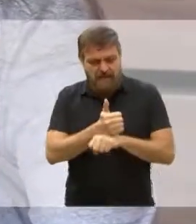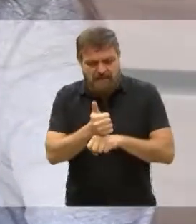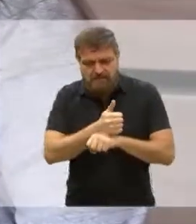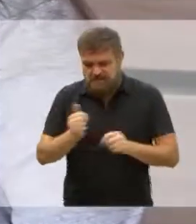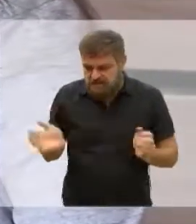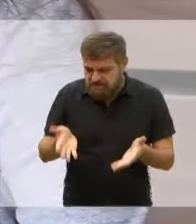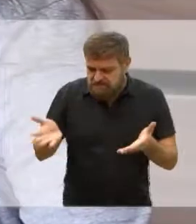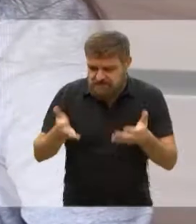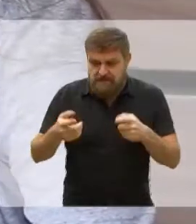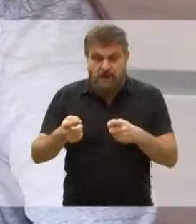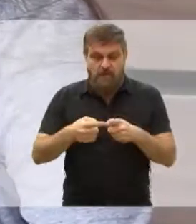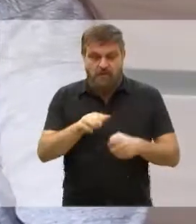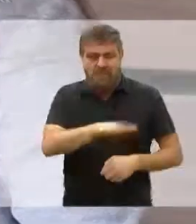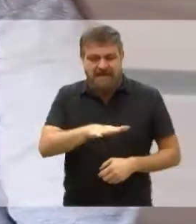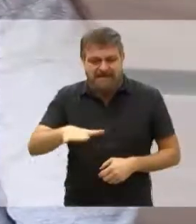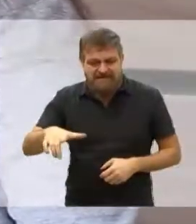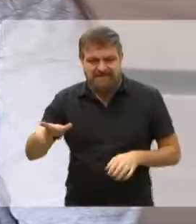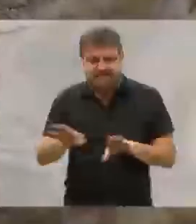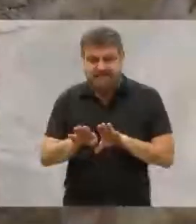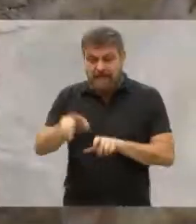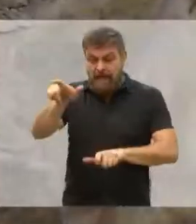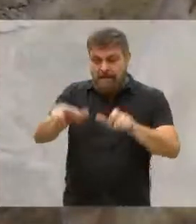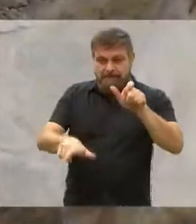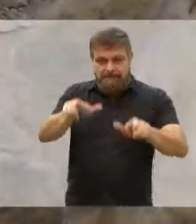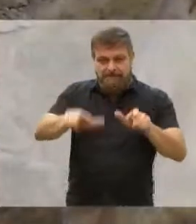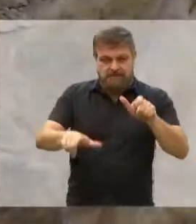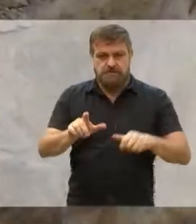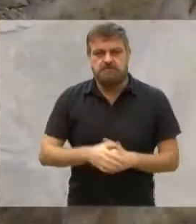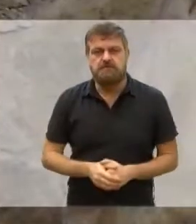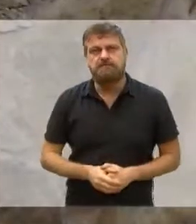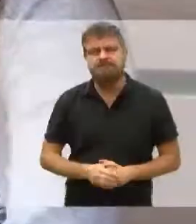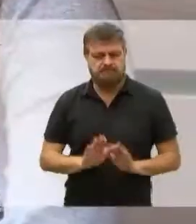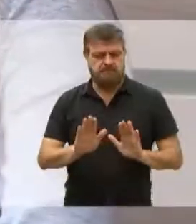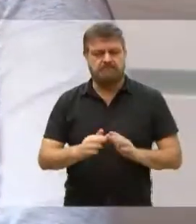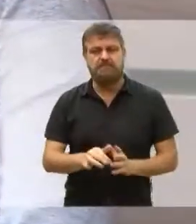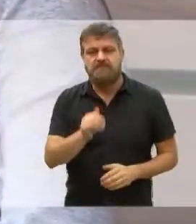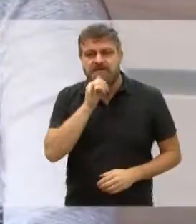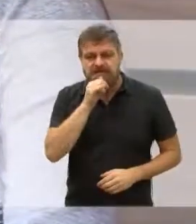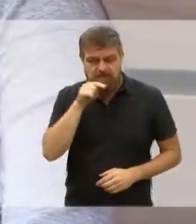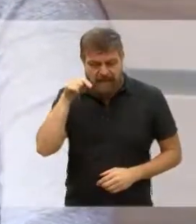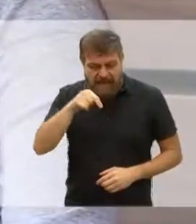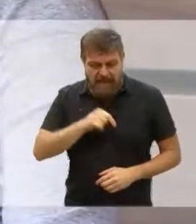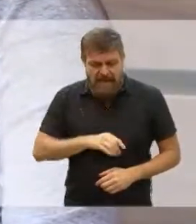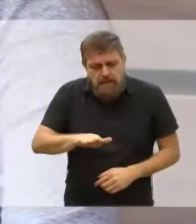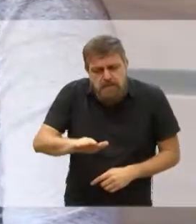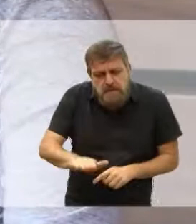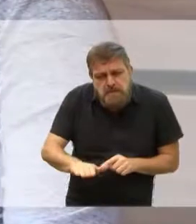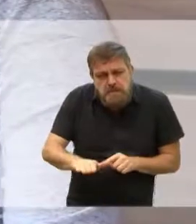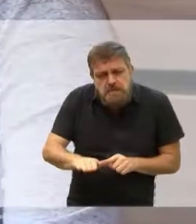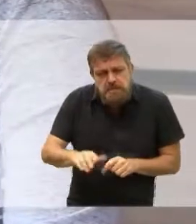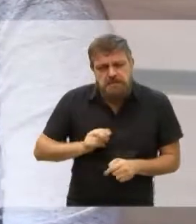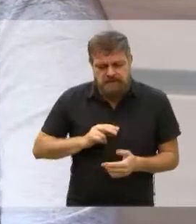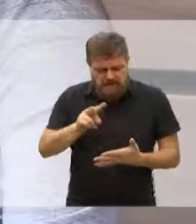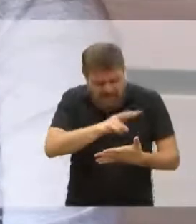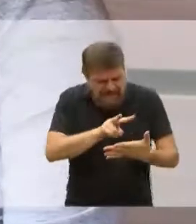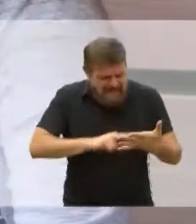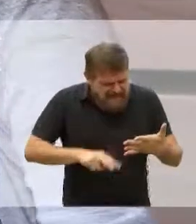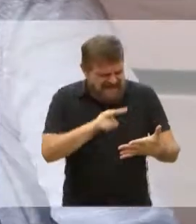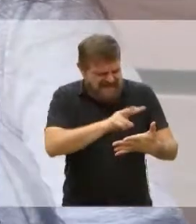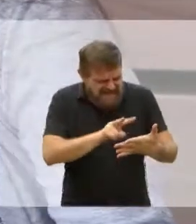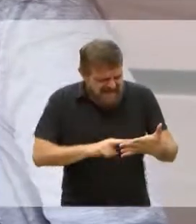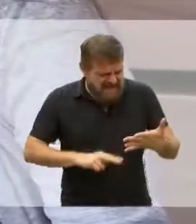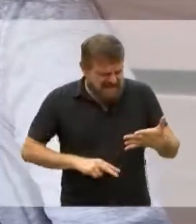a terapeuta, né? O pediatra. Essas pessoas, uma vez o pediatra da Júlia disse para mim, quando ela era bem pequena, e eu li